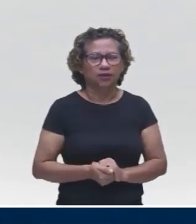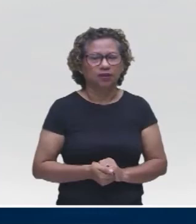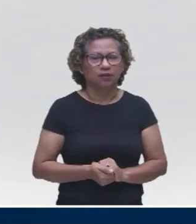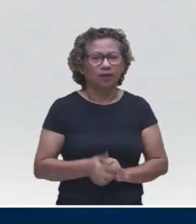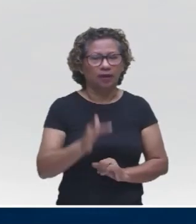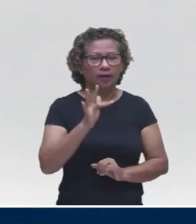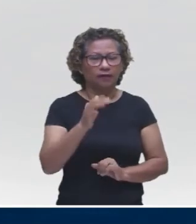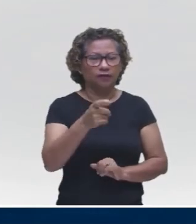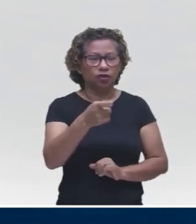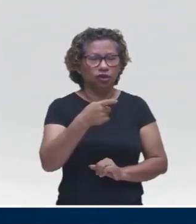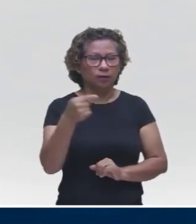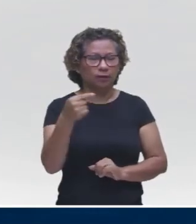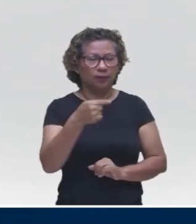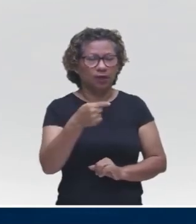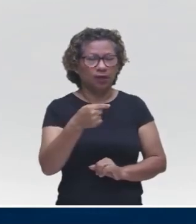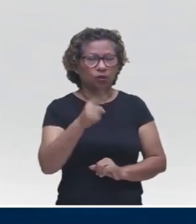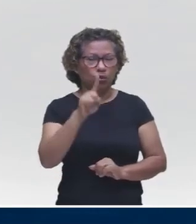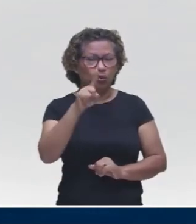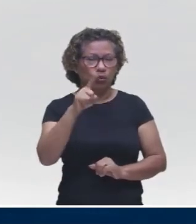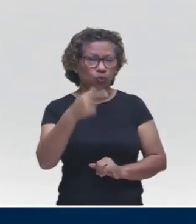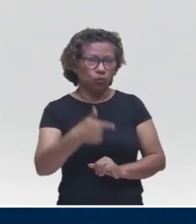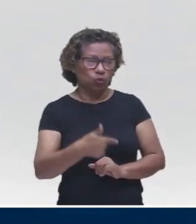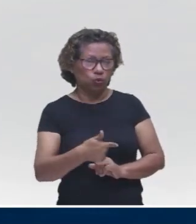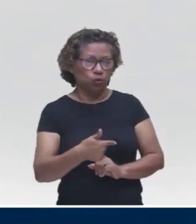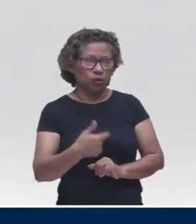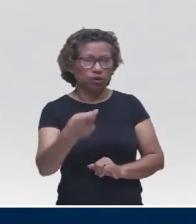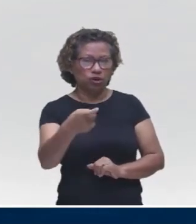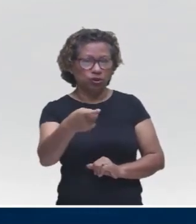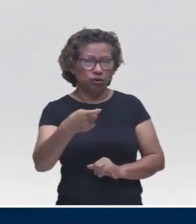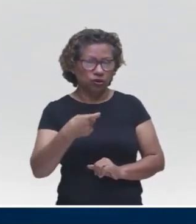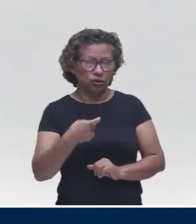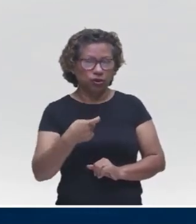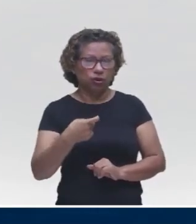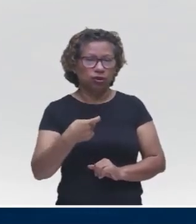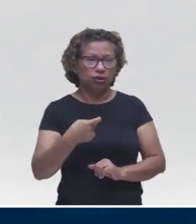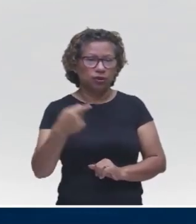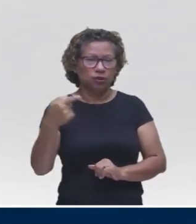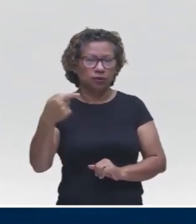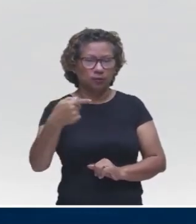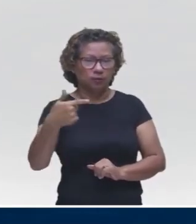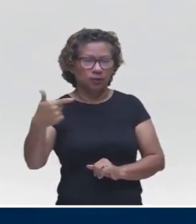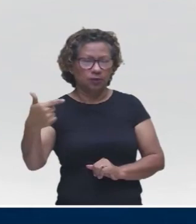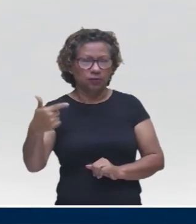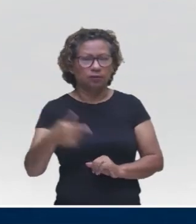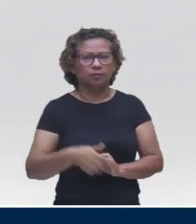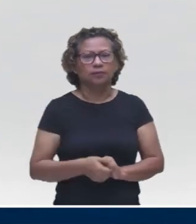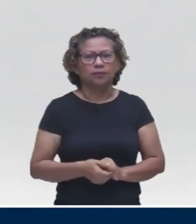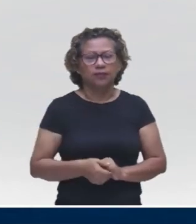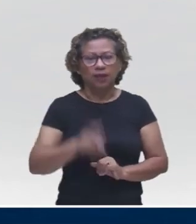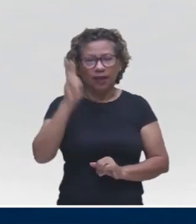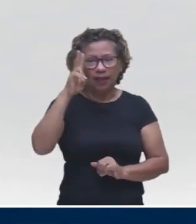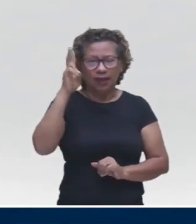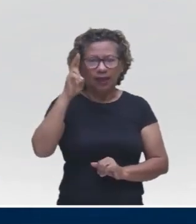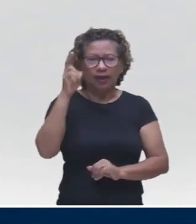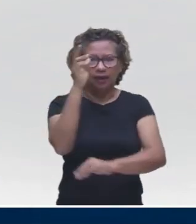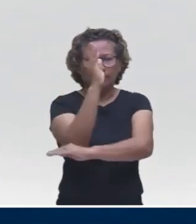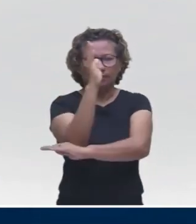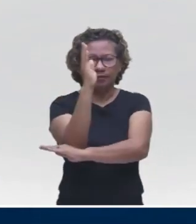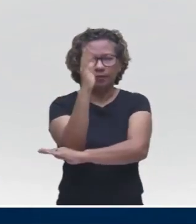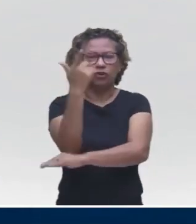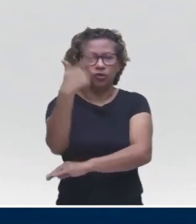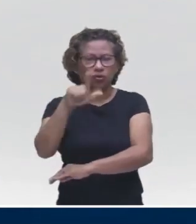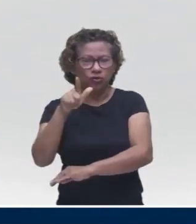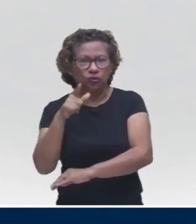menos 1 sobre 2x menos 2. Vamos retomar lá o gráfico lá na frente no início da